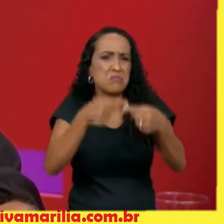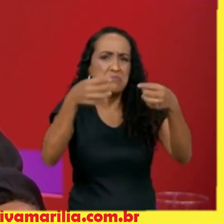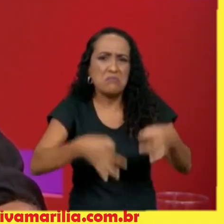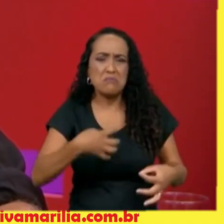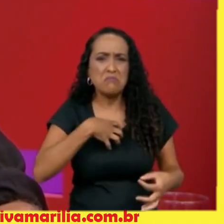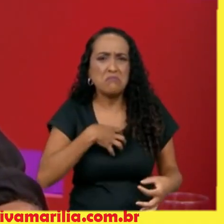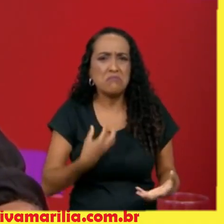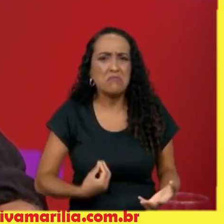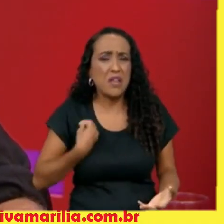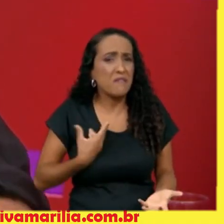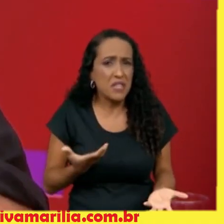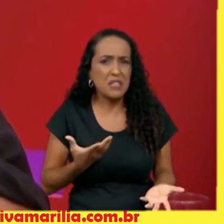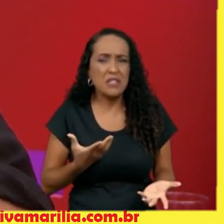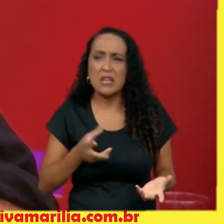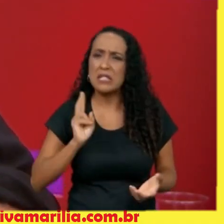foi privação,